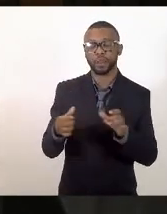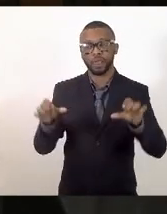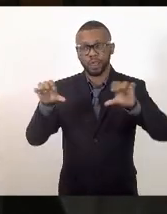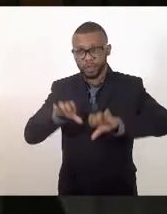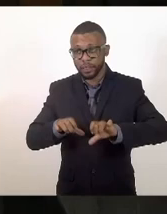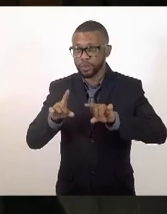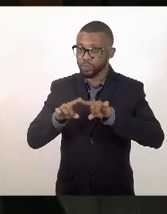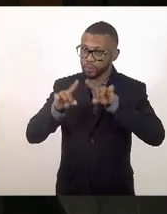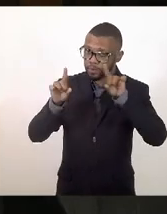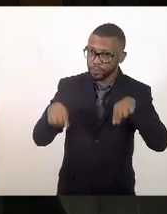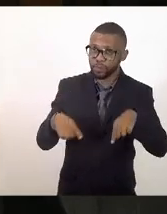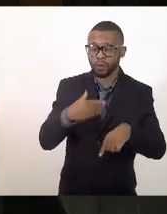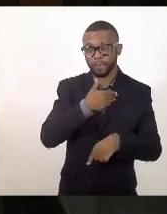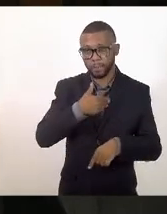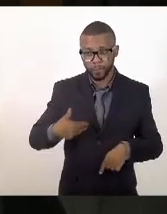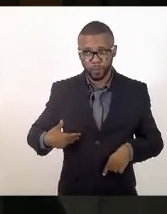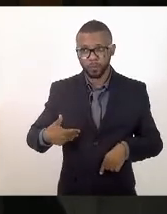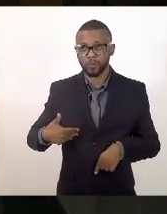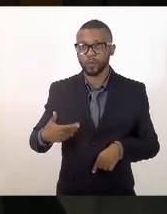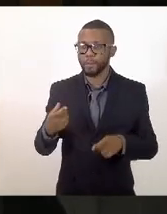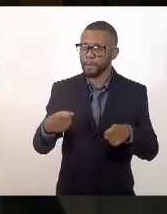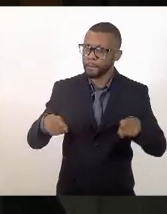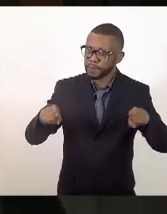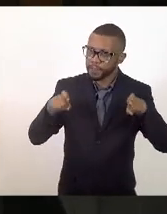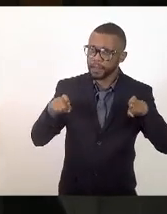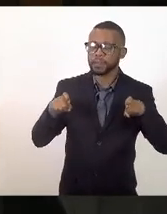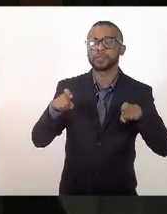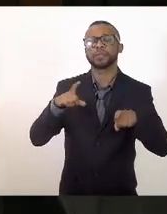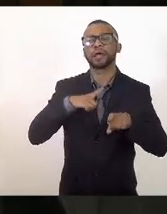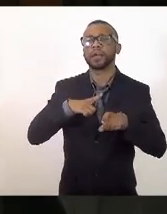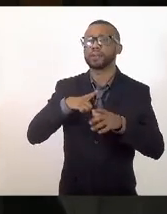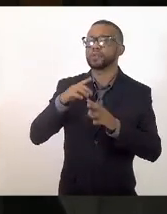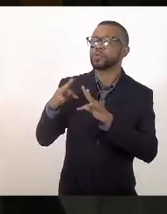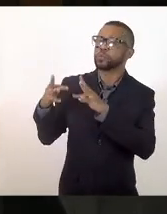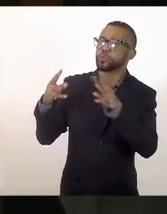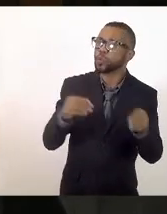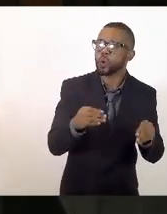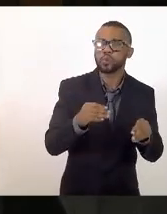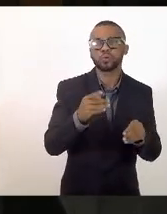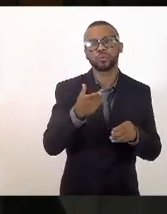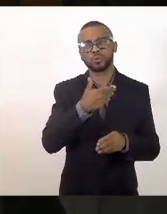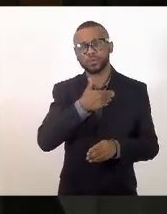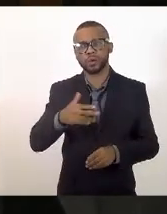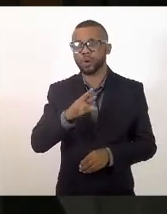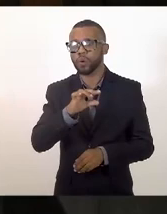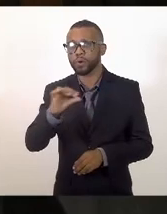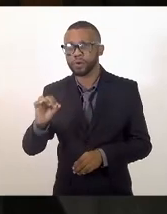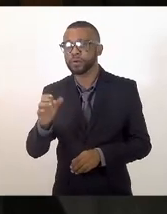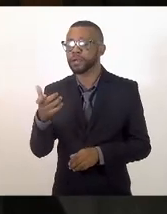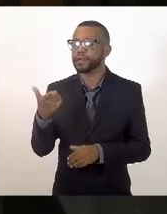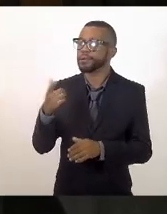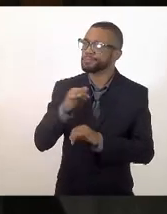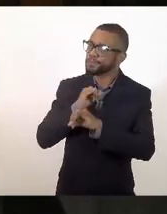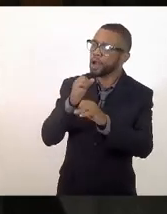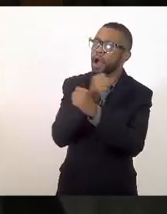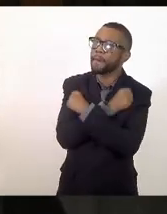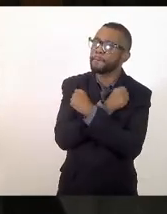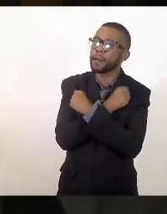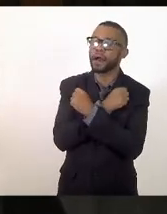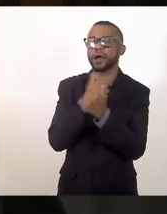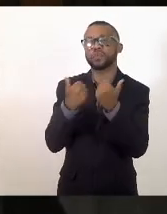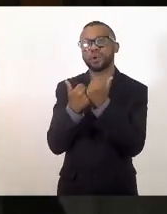públicos. Quero dizer que o meu mandato está por todo o Estado. Quero mandar um abraço especial à suplente de